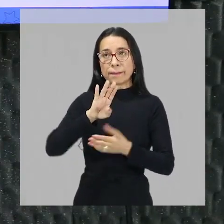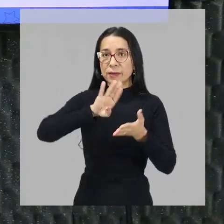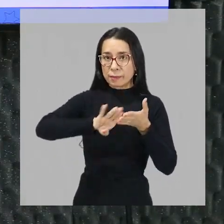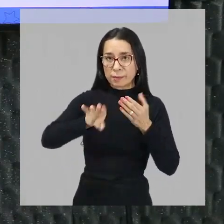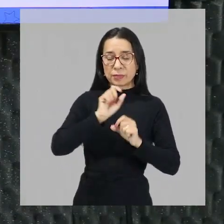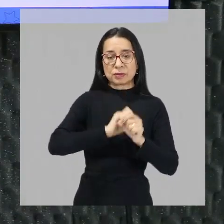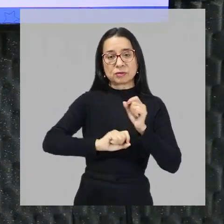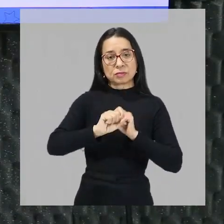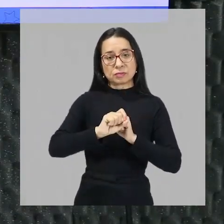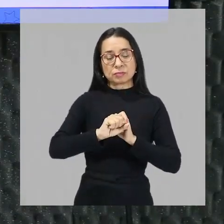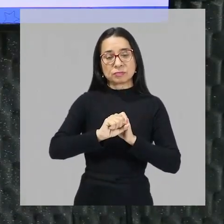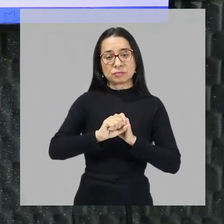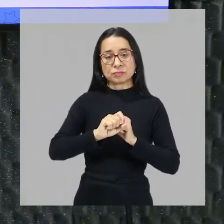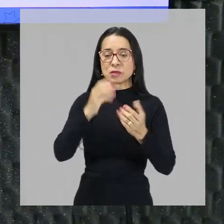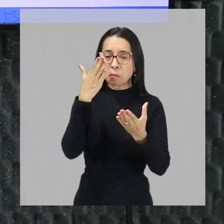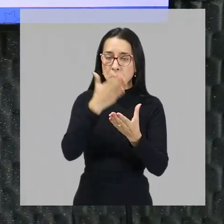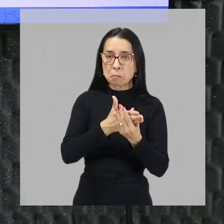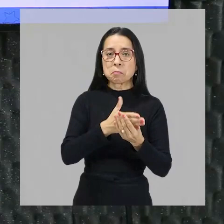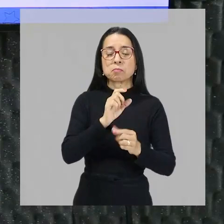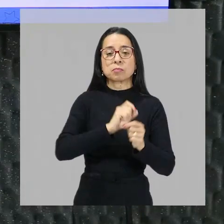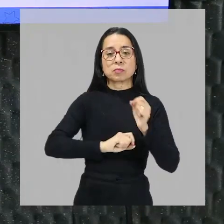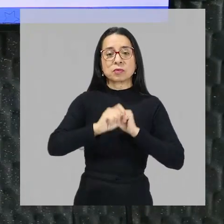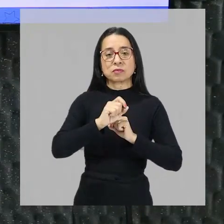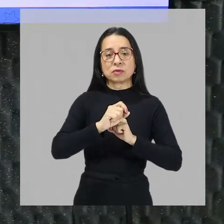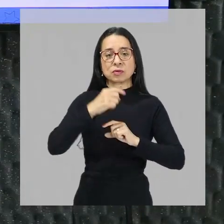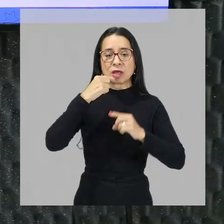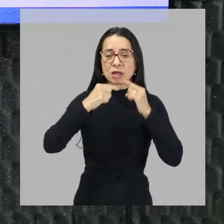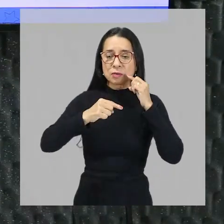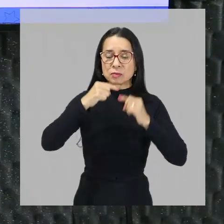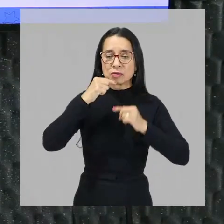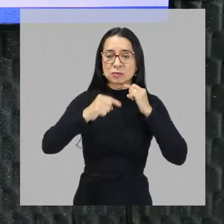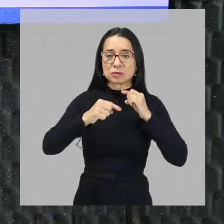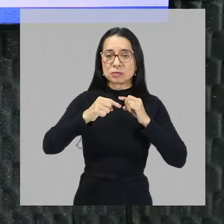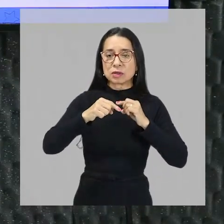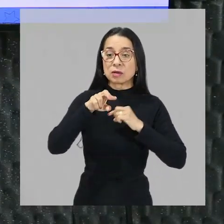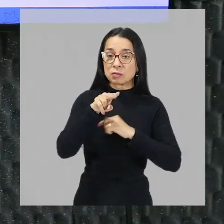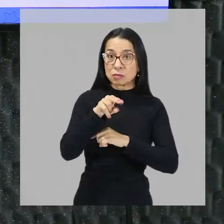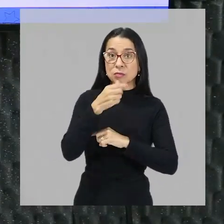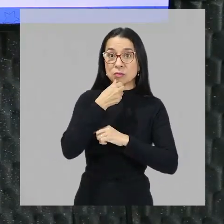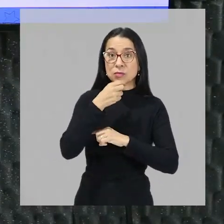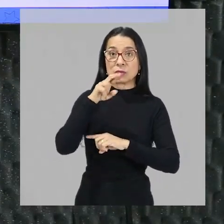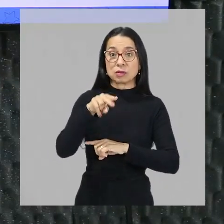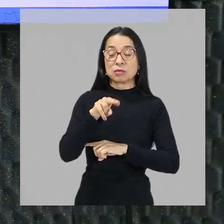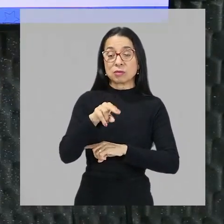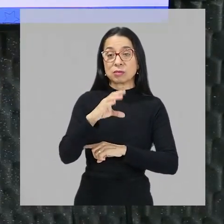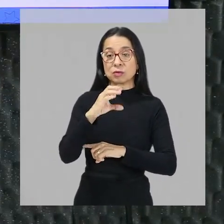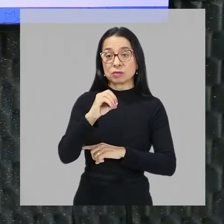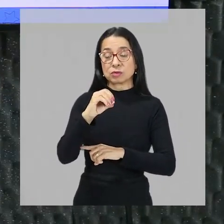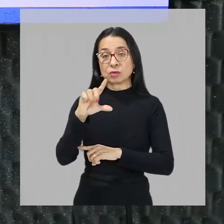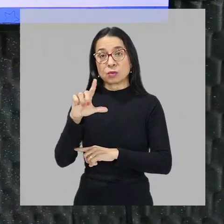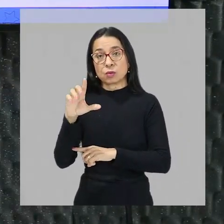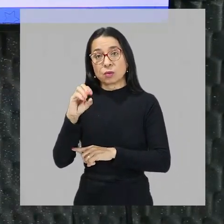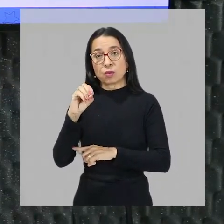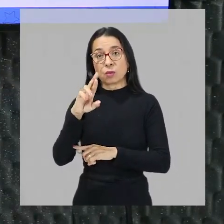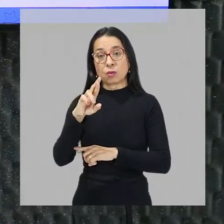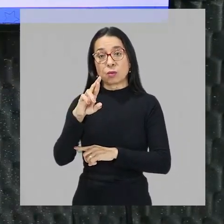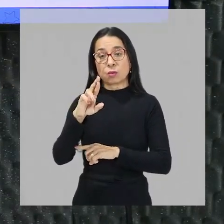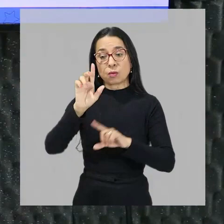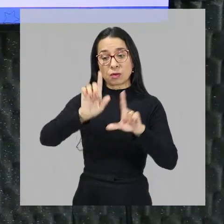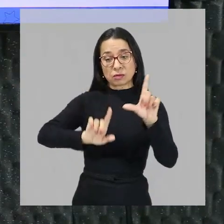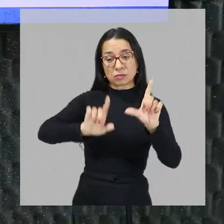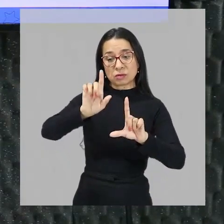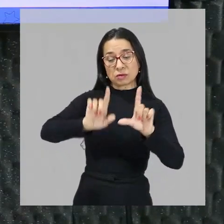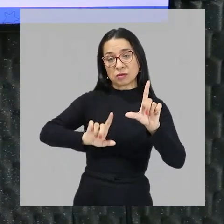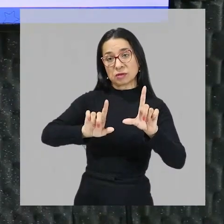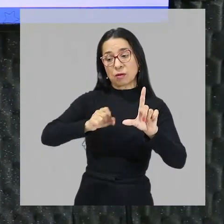que basicamente foi denunciado pelo irmão do Collor, através dos veículos de comunicação. O Pedro